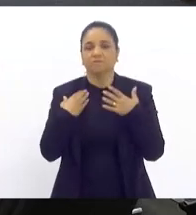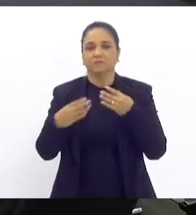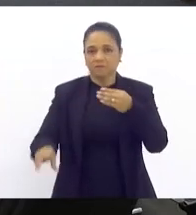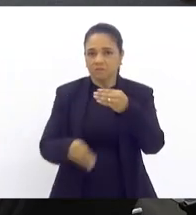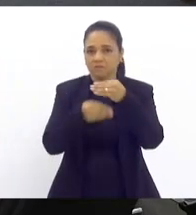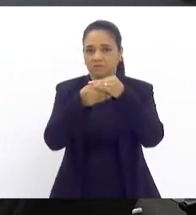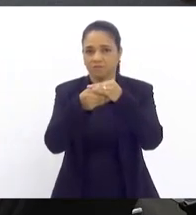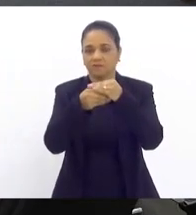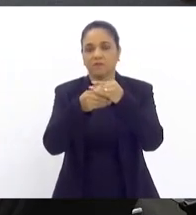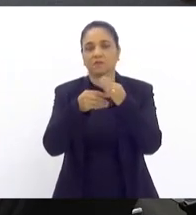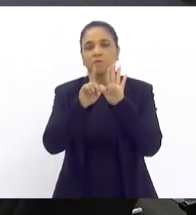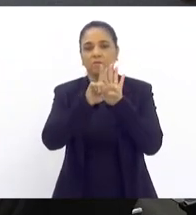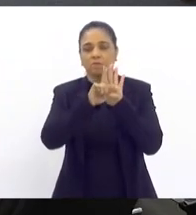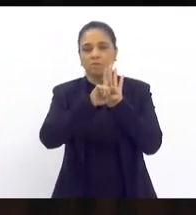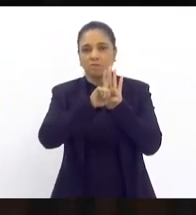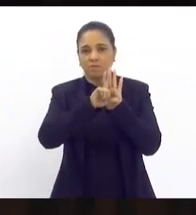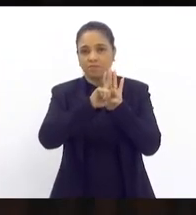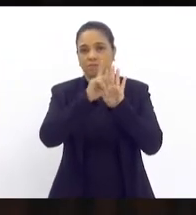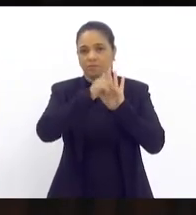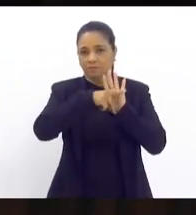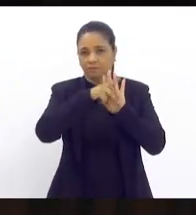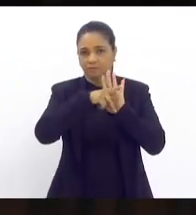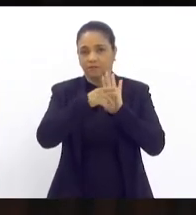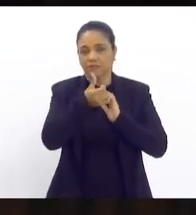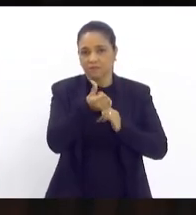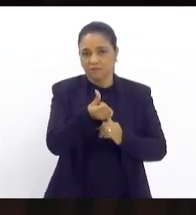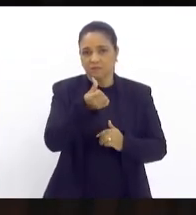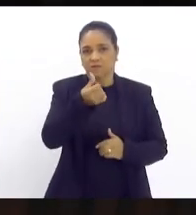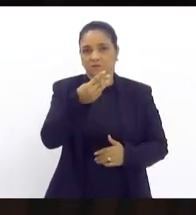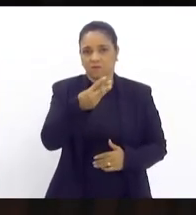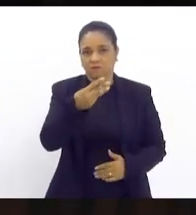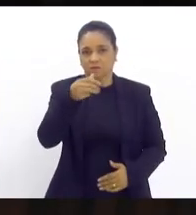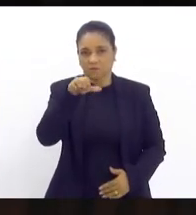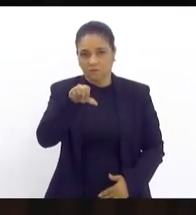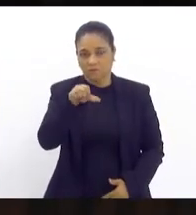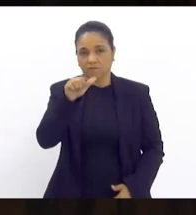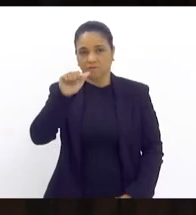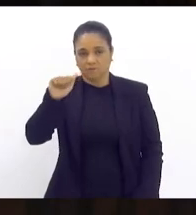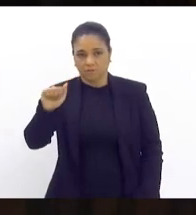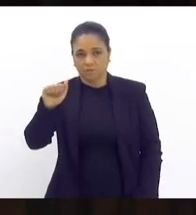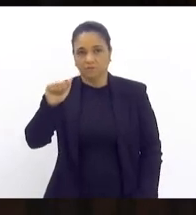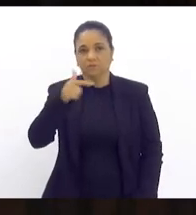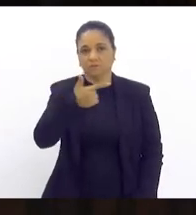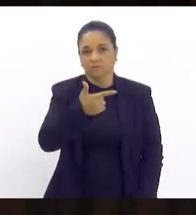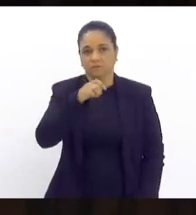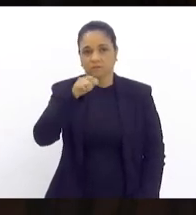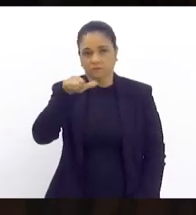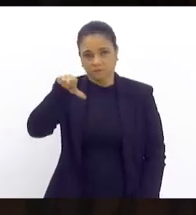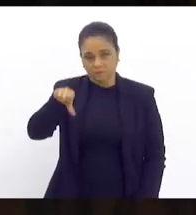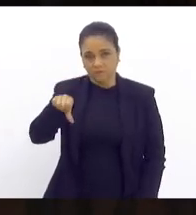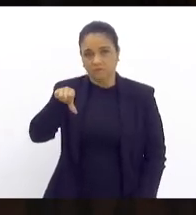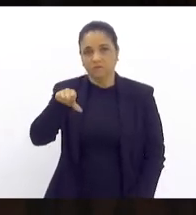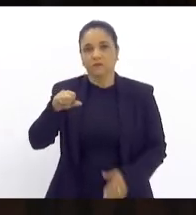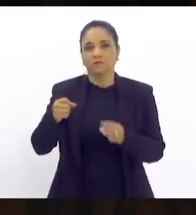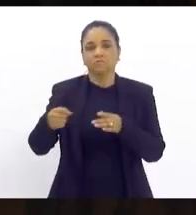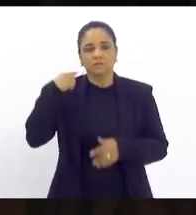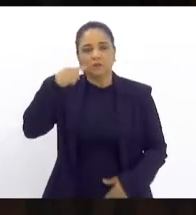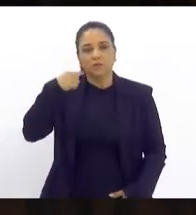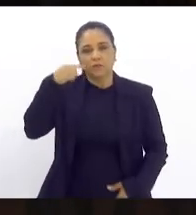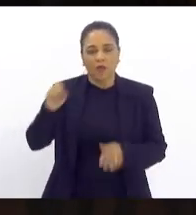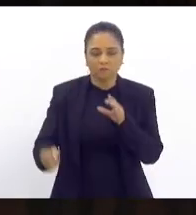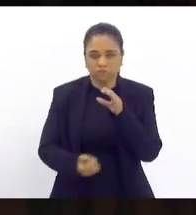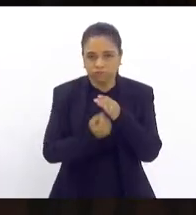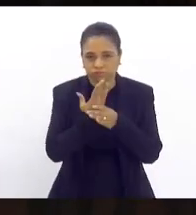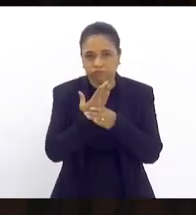projeto de lei número 639 a de 2019 de autoria do deputado Dr deodalto